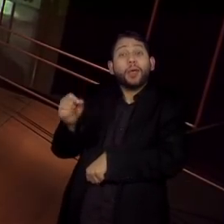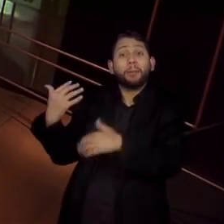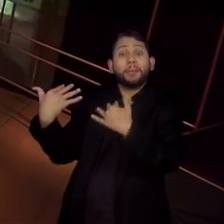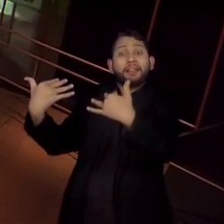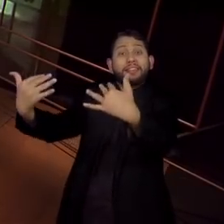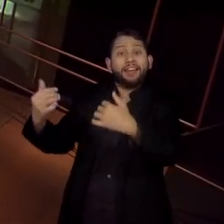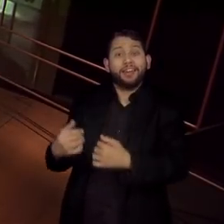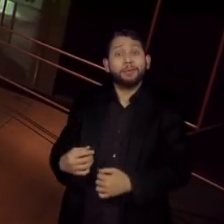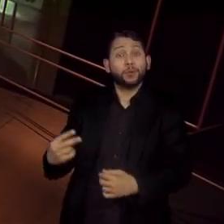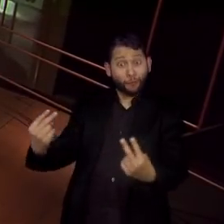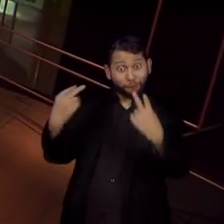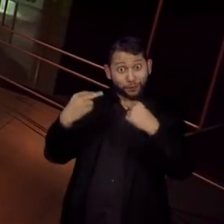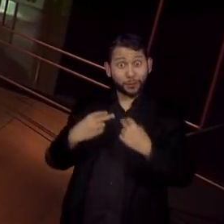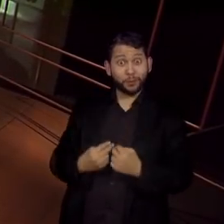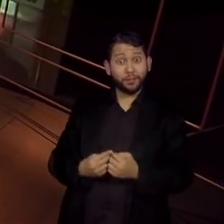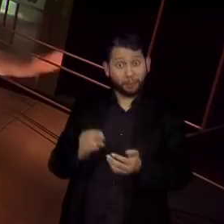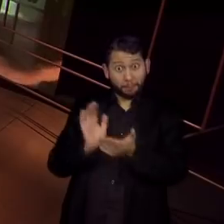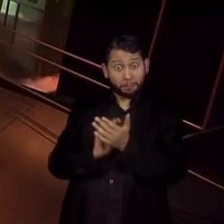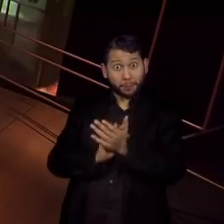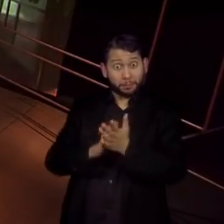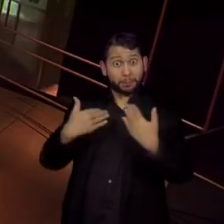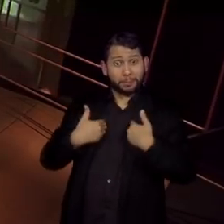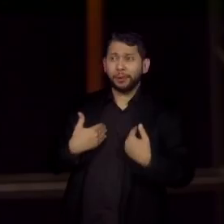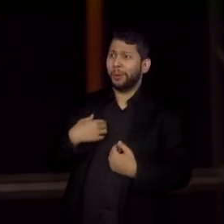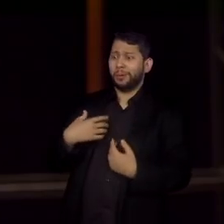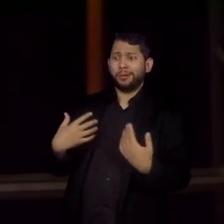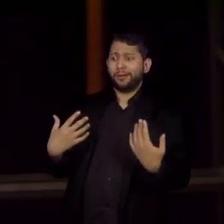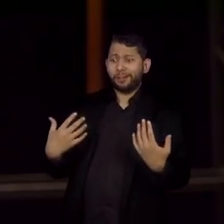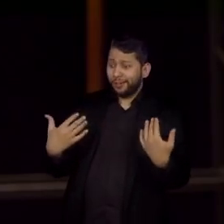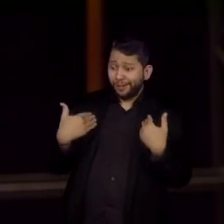aplaudir ali. Eu achei que ali é o meu lugar.